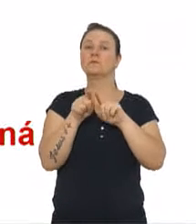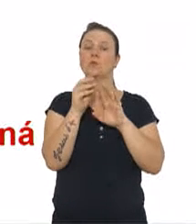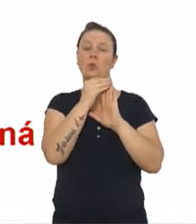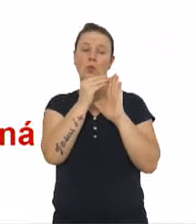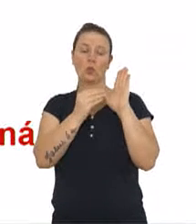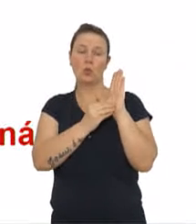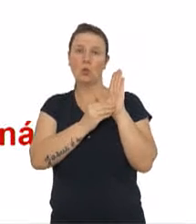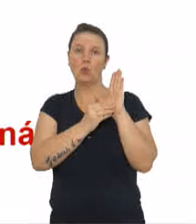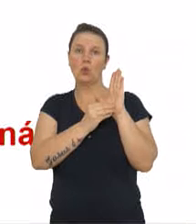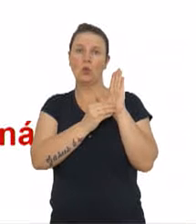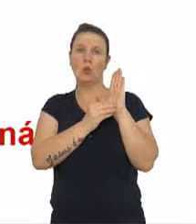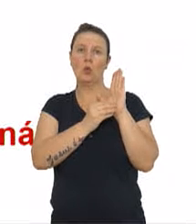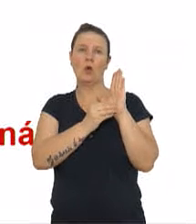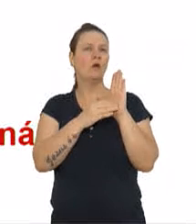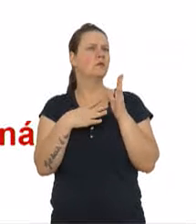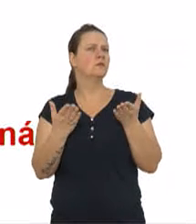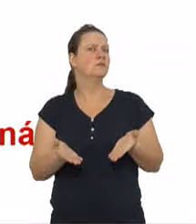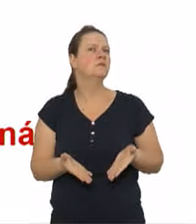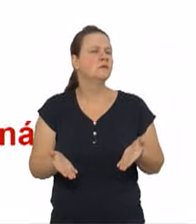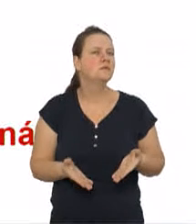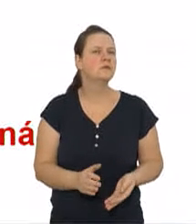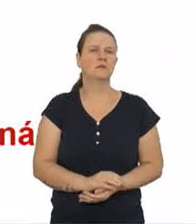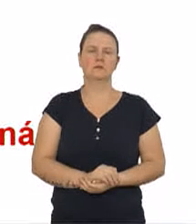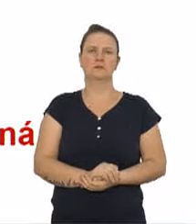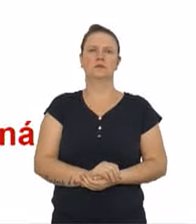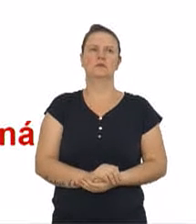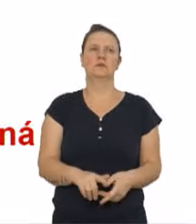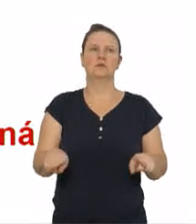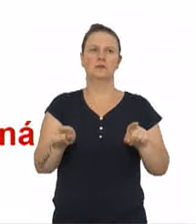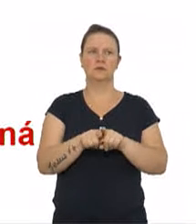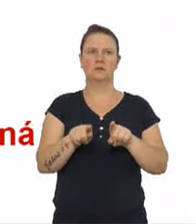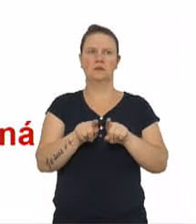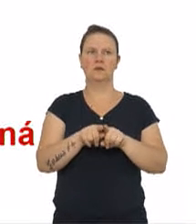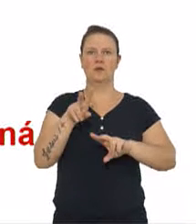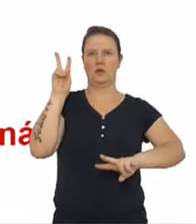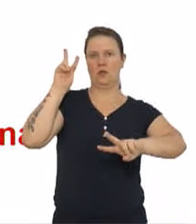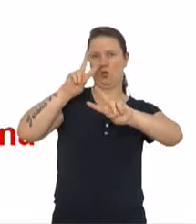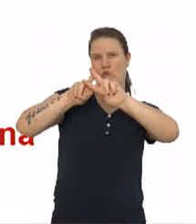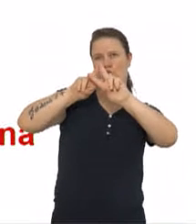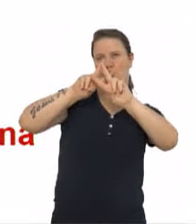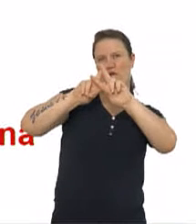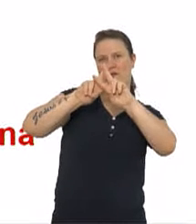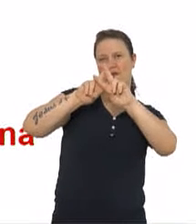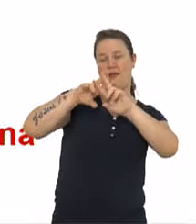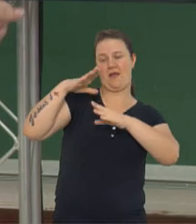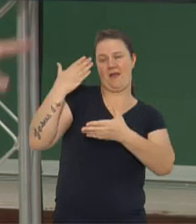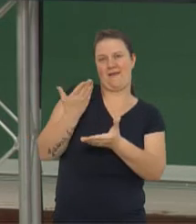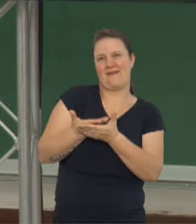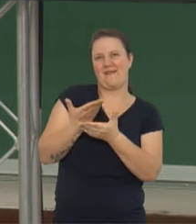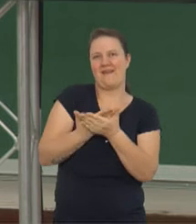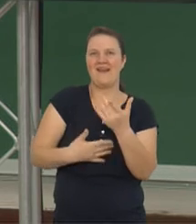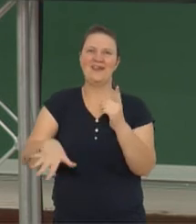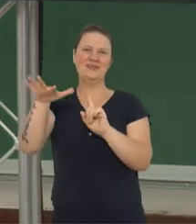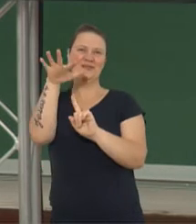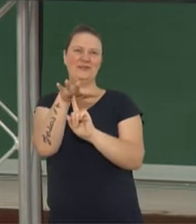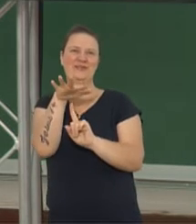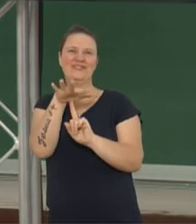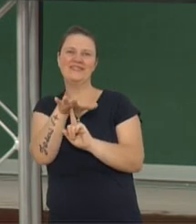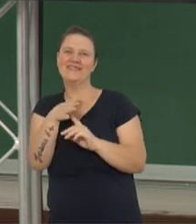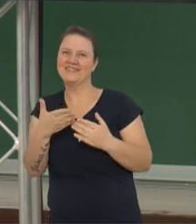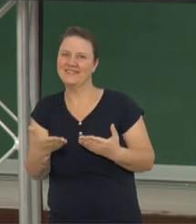hashtag acentuação crítica. E ele hashtag aula Paraná, olha que legal, vamos começar a fazer isso,